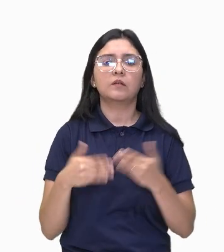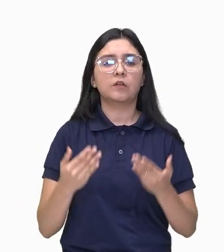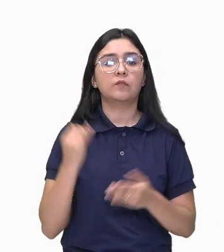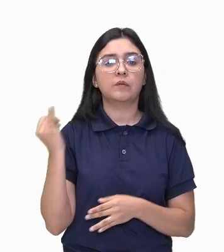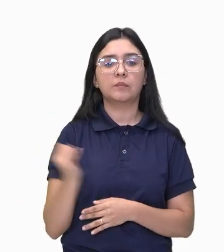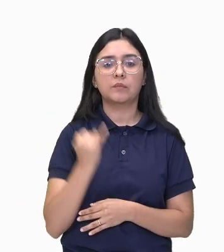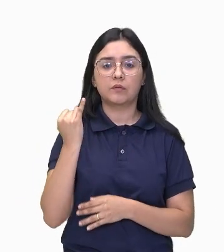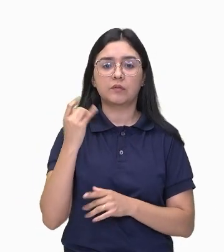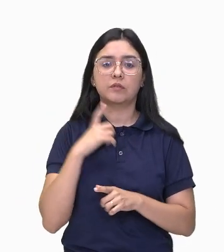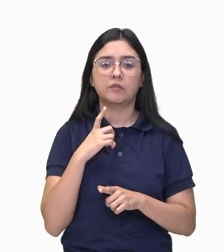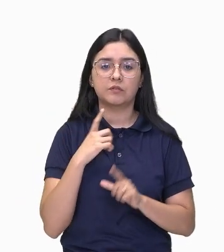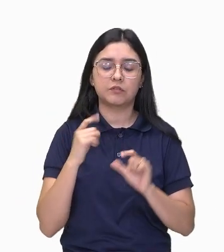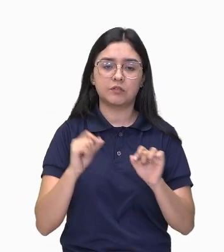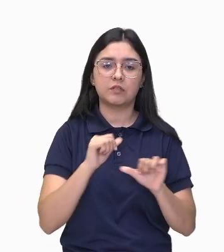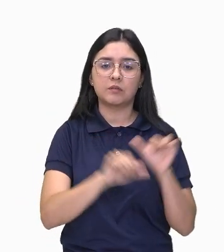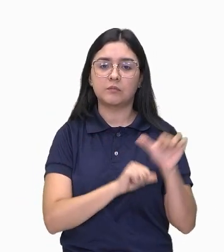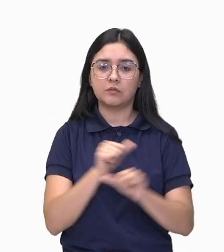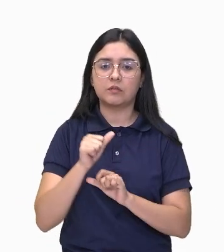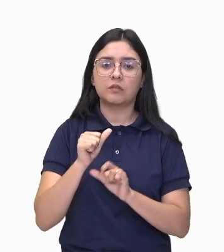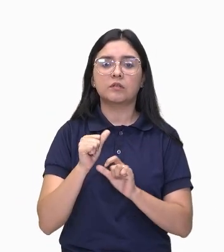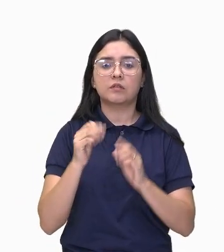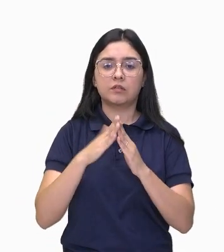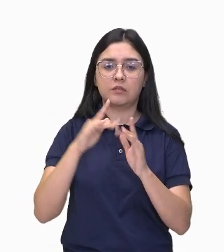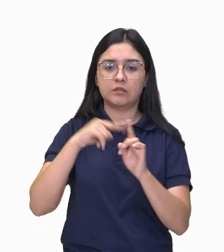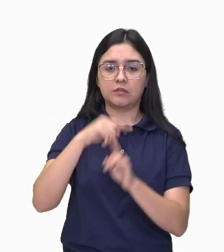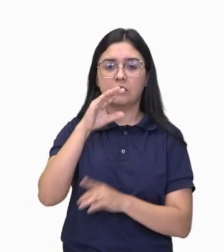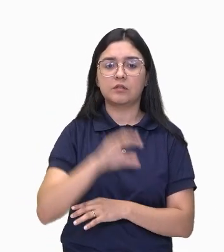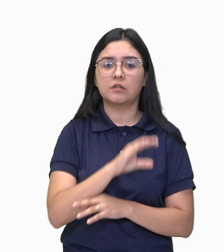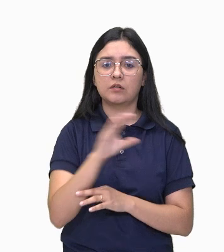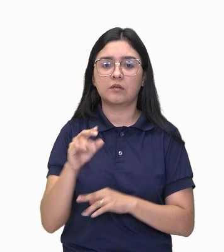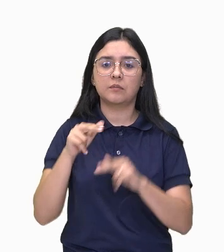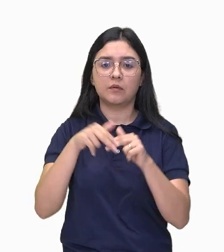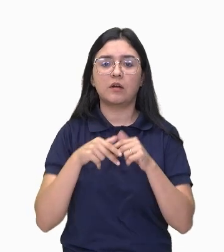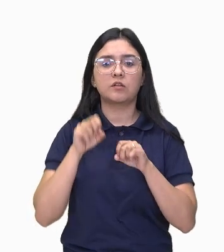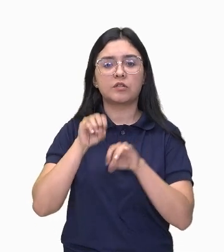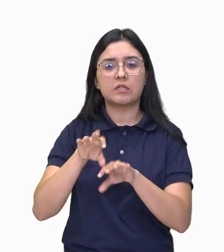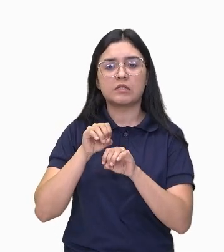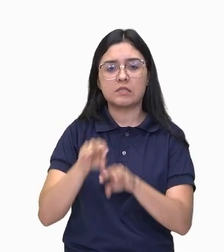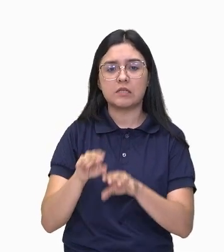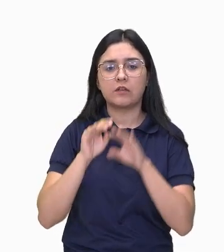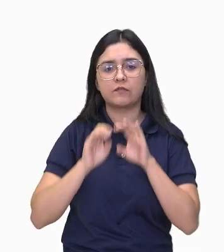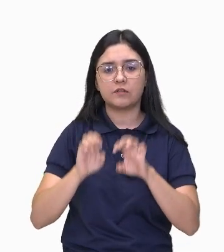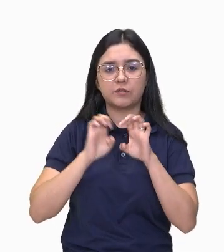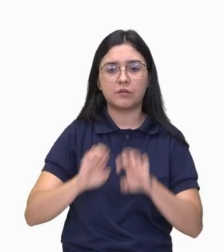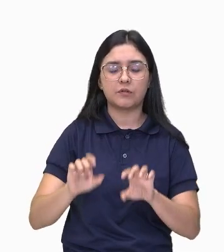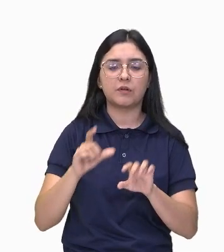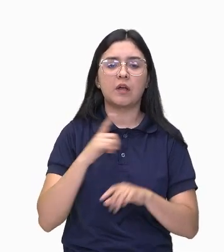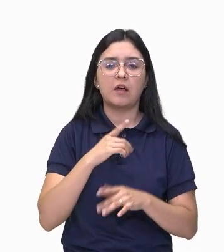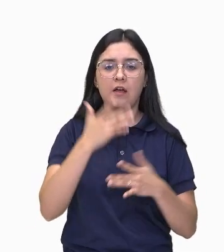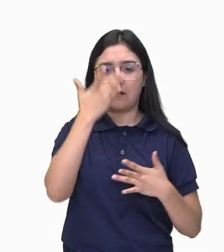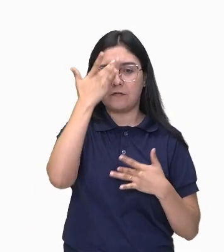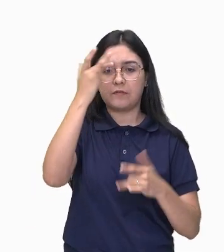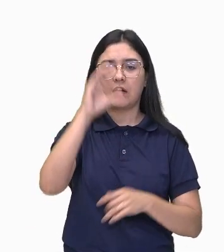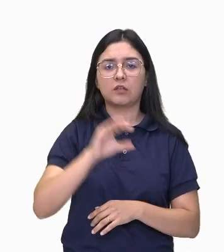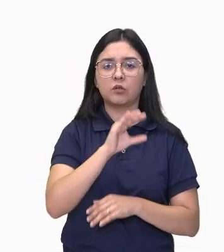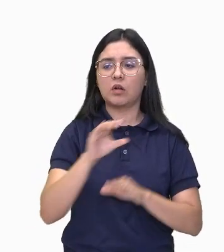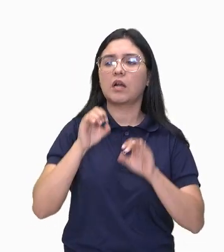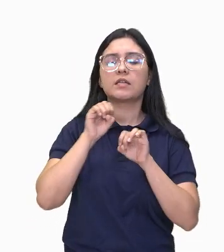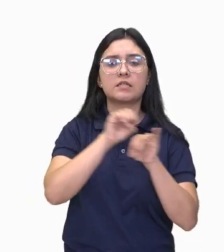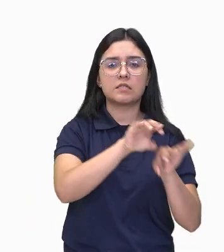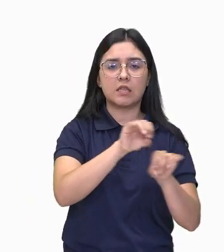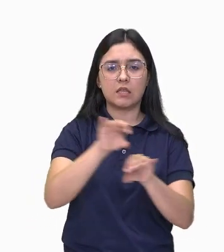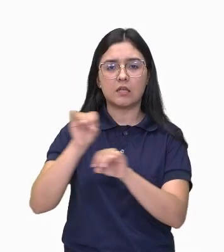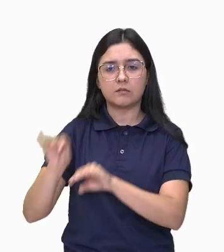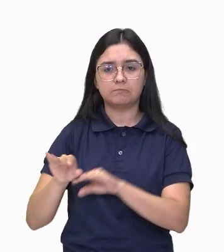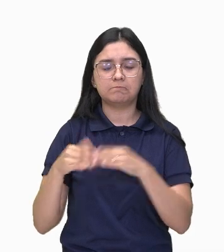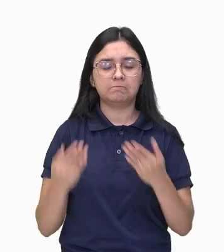fundamental dentro da Reforma Católica, pois através do ensino das missões divulgaram a fé católica. Inclusive